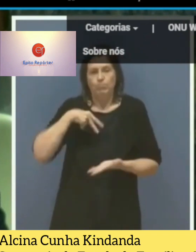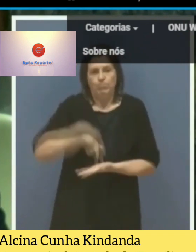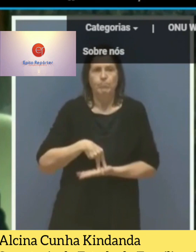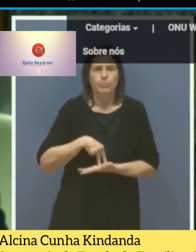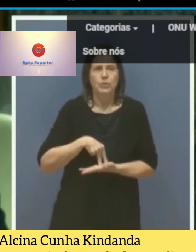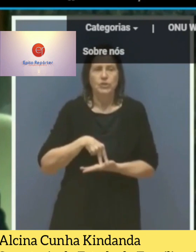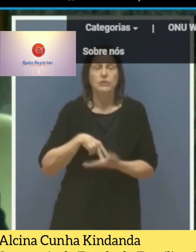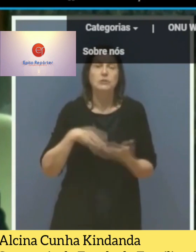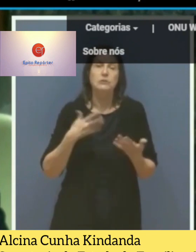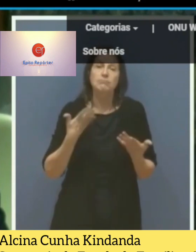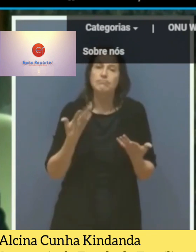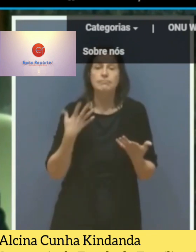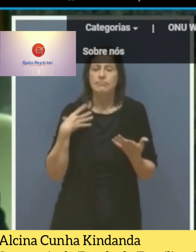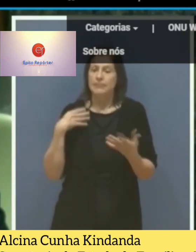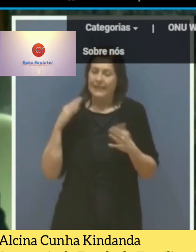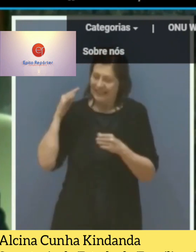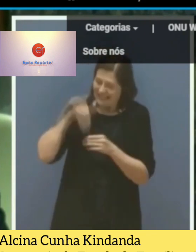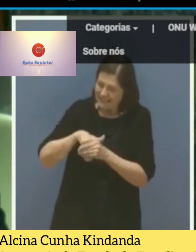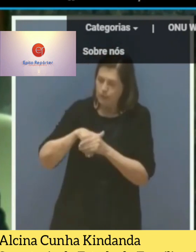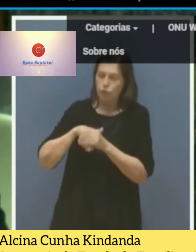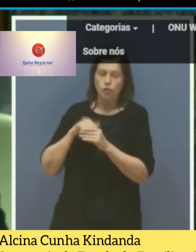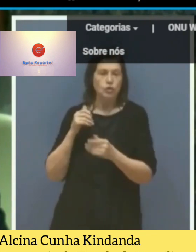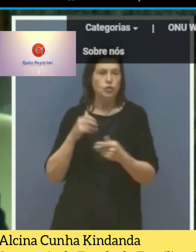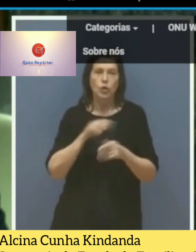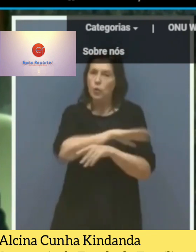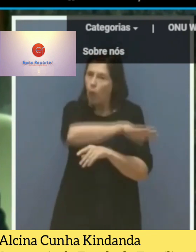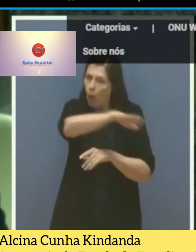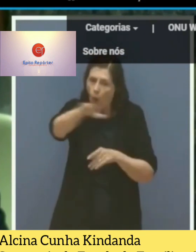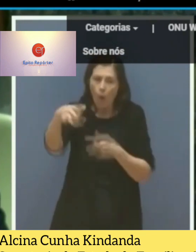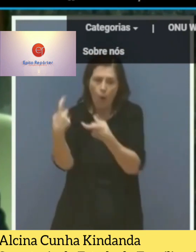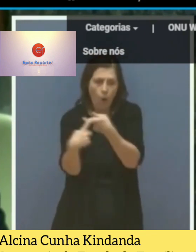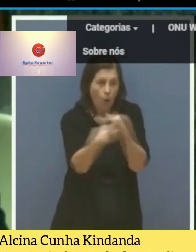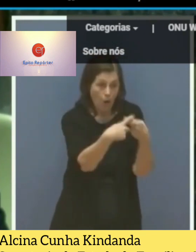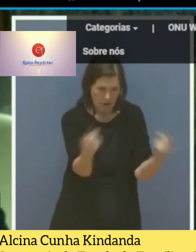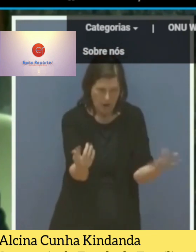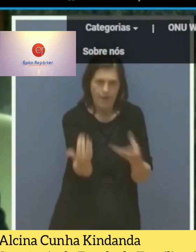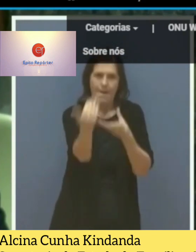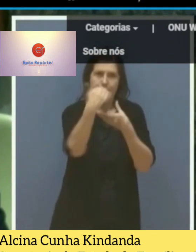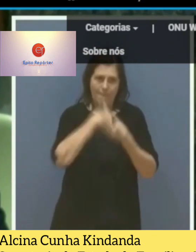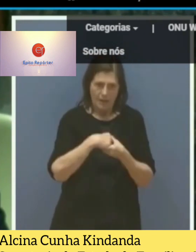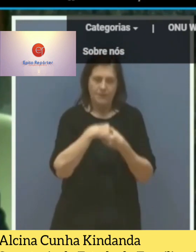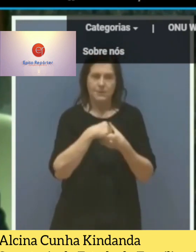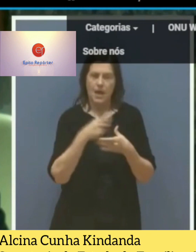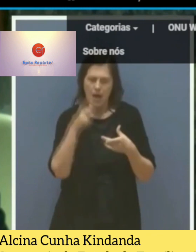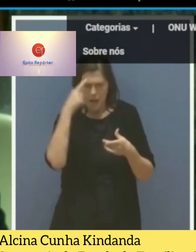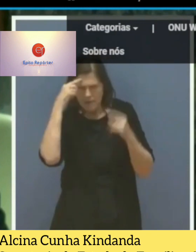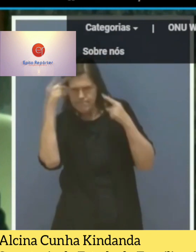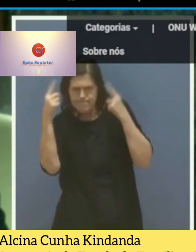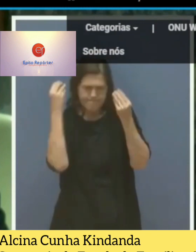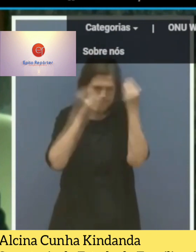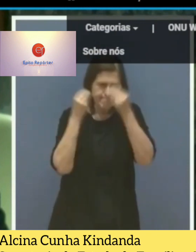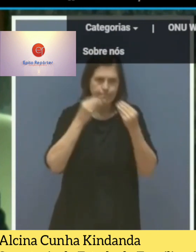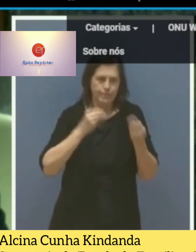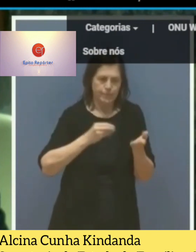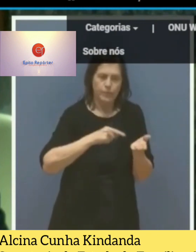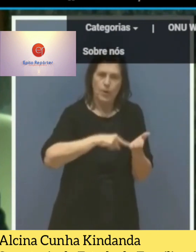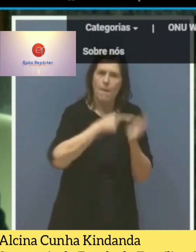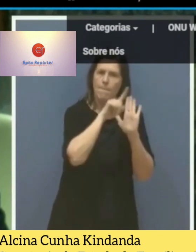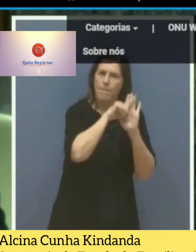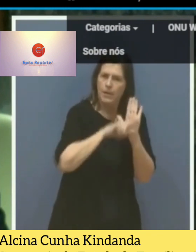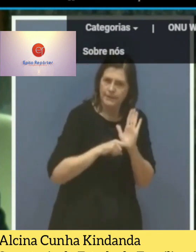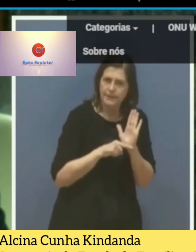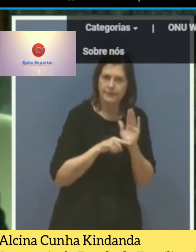intervenientes visando criar políticas políticas e estratégias para que de forma pluridisciplinar concertada